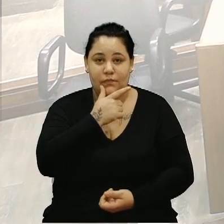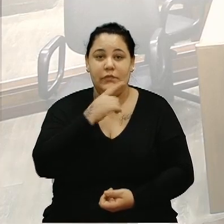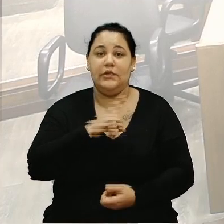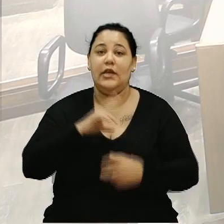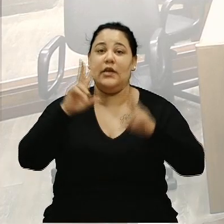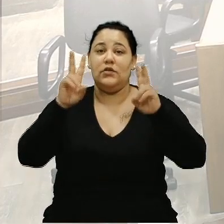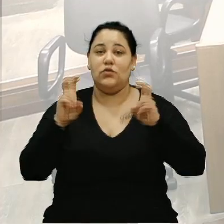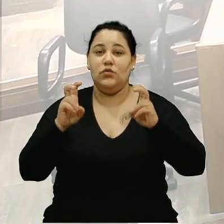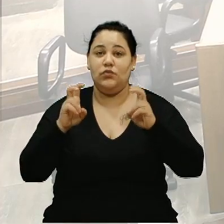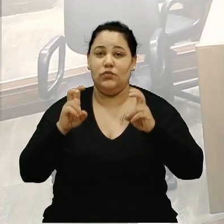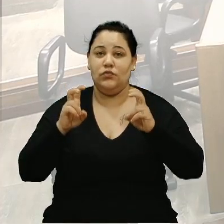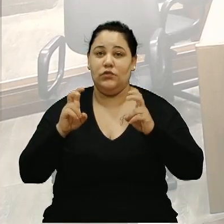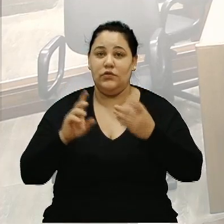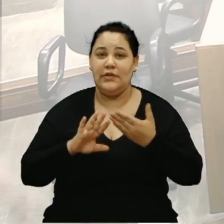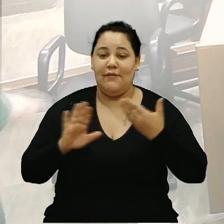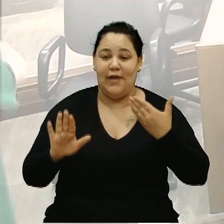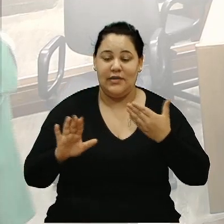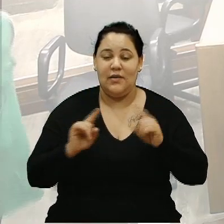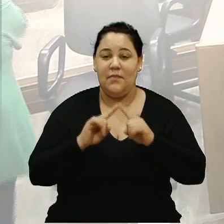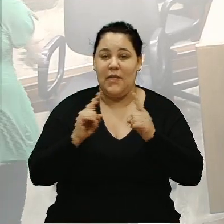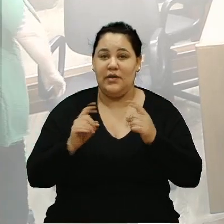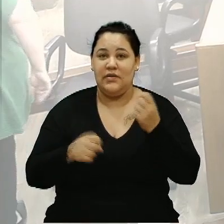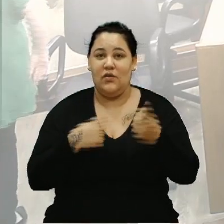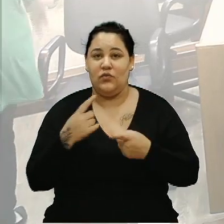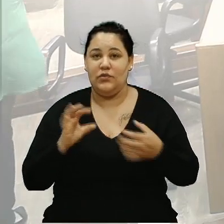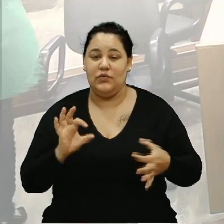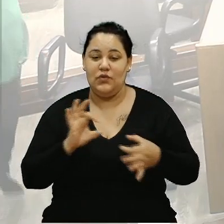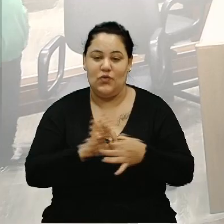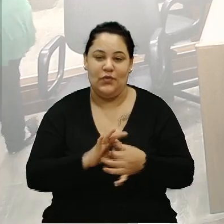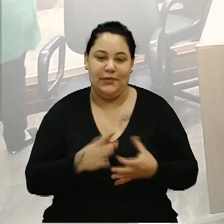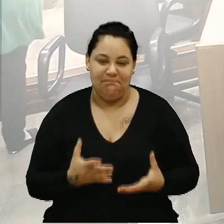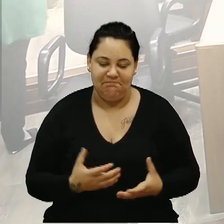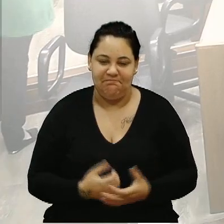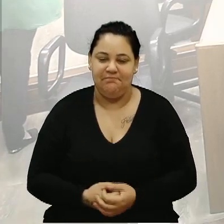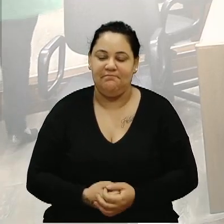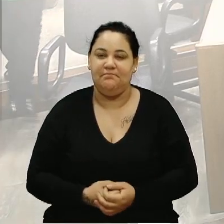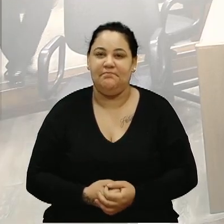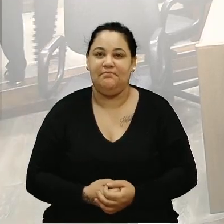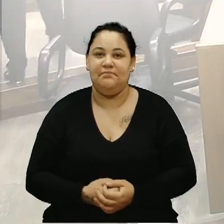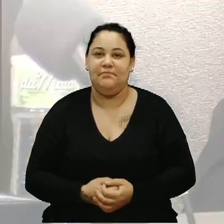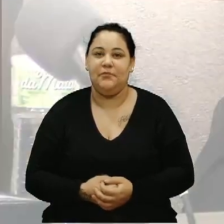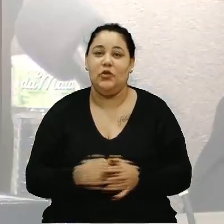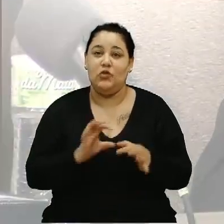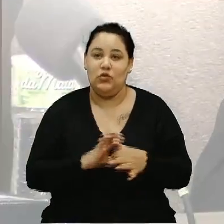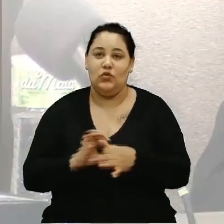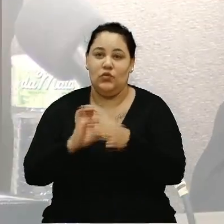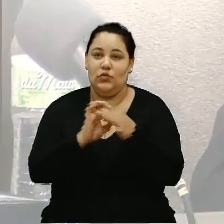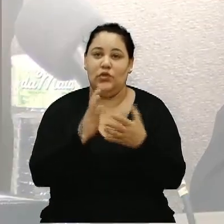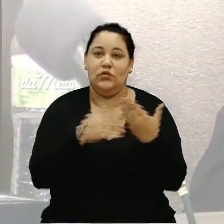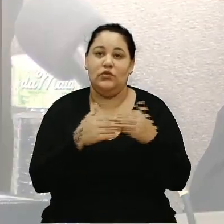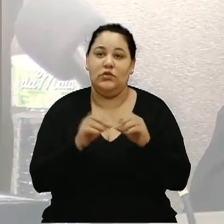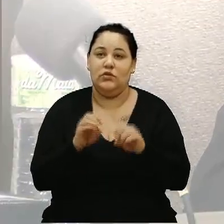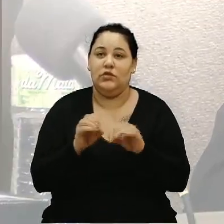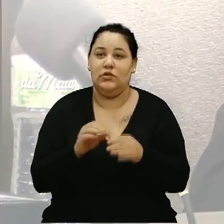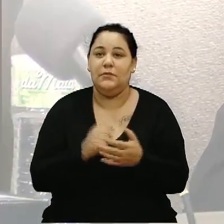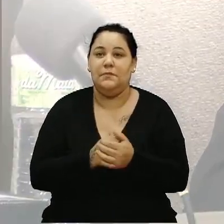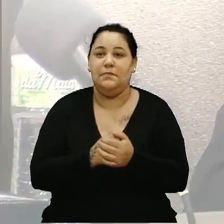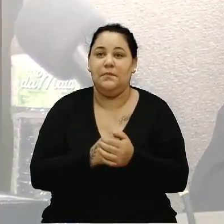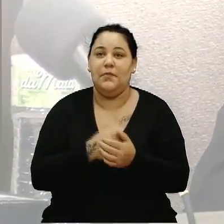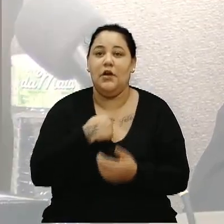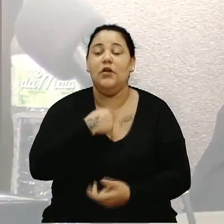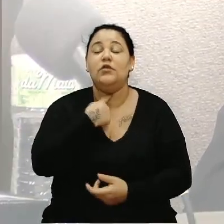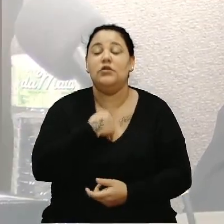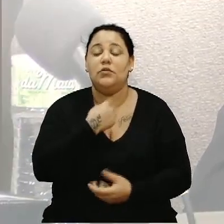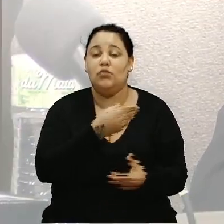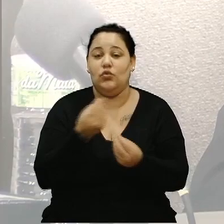nos afastam um monte, mas outras que nos unem bastante, né? E essa é uma que nos une. Eu gostei muito do que o senhor